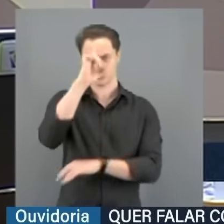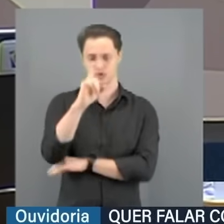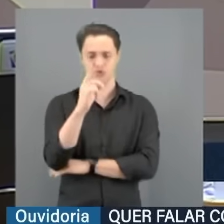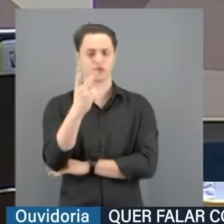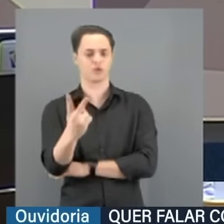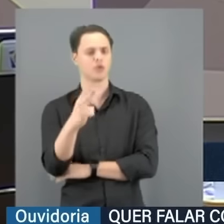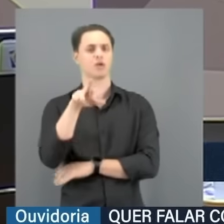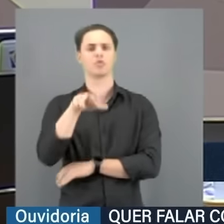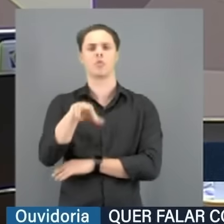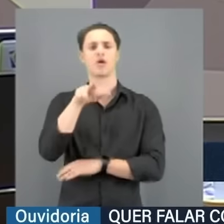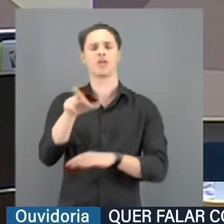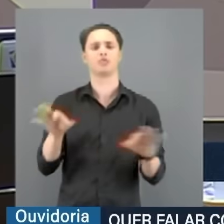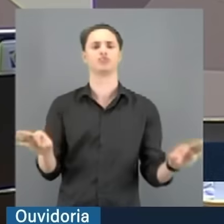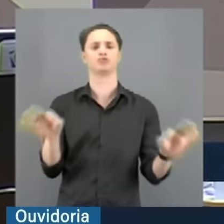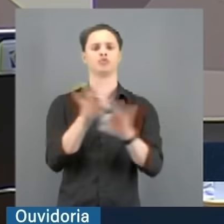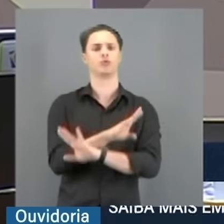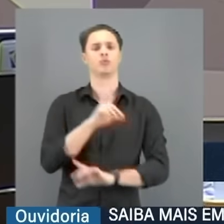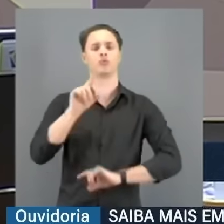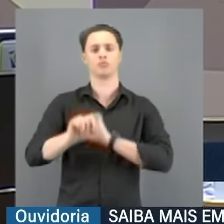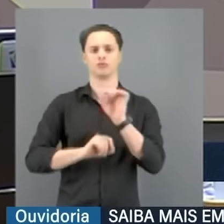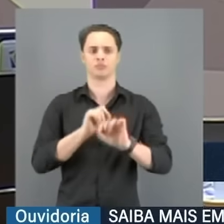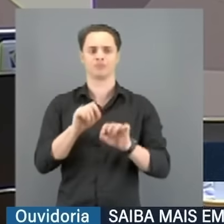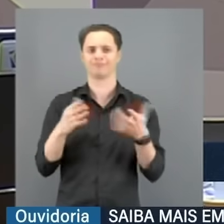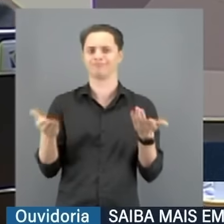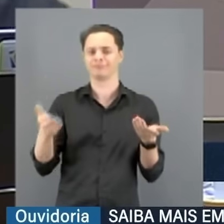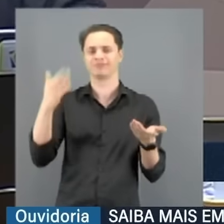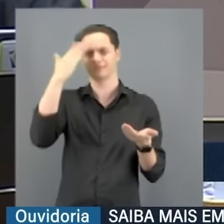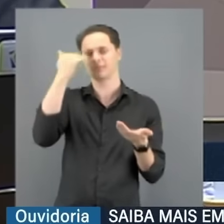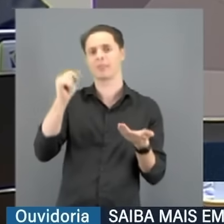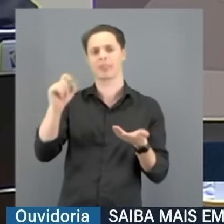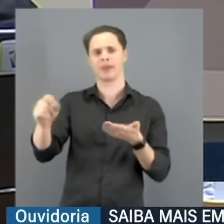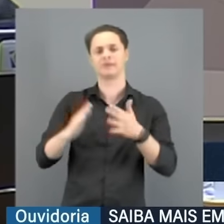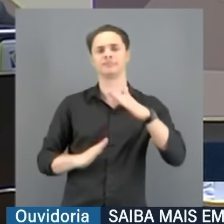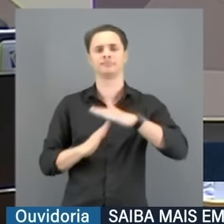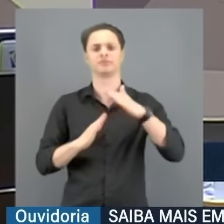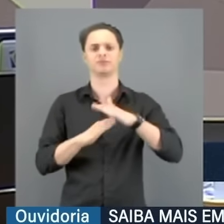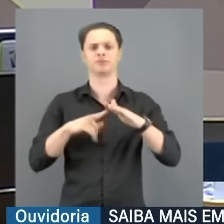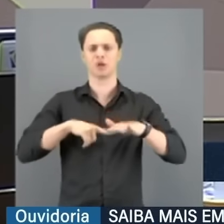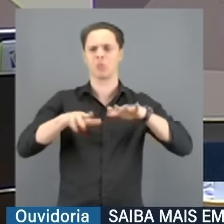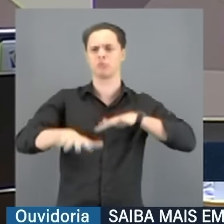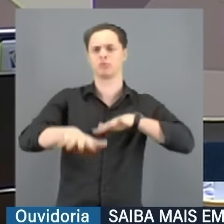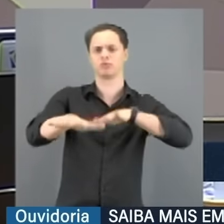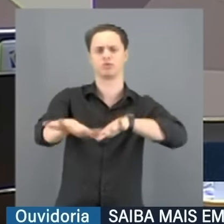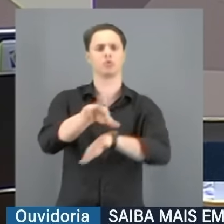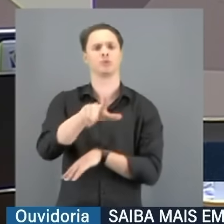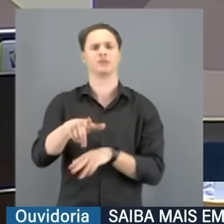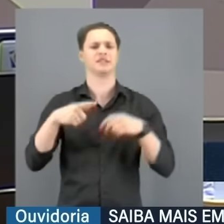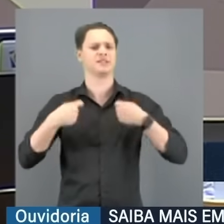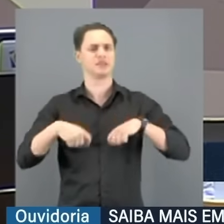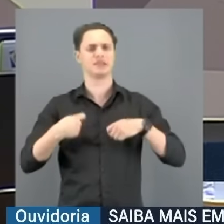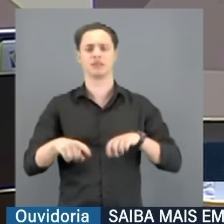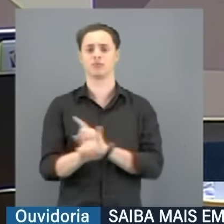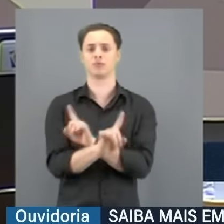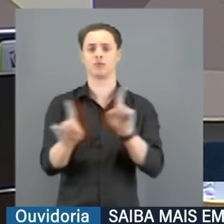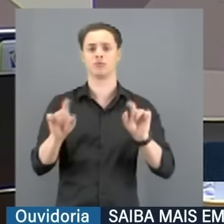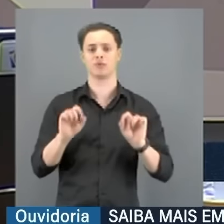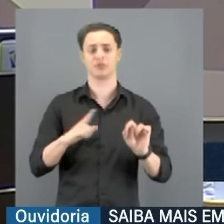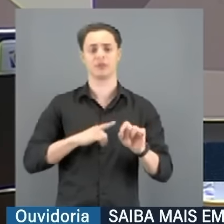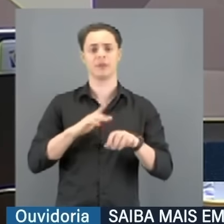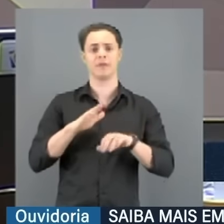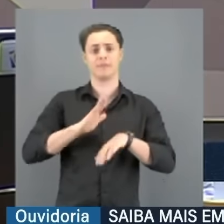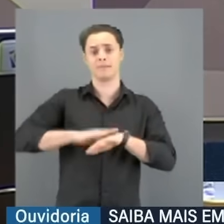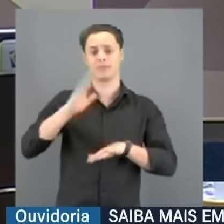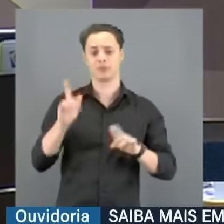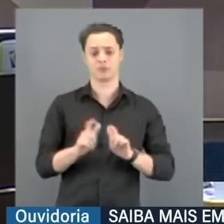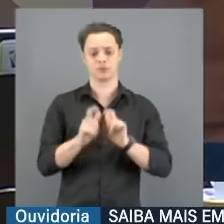suficiente... não era insuficiente para conter os protestos. Não era necessário que houvesse mais tropas de